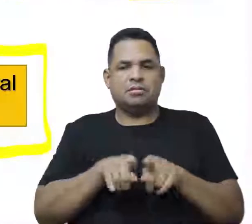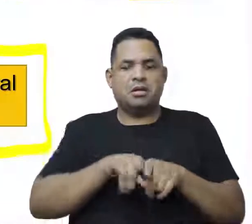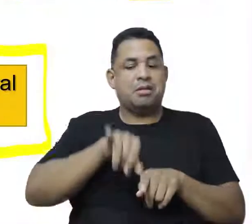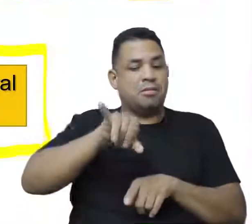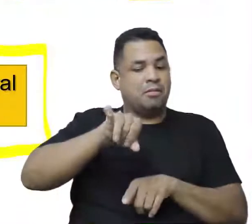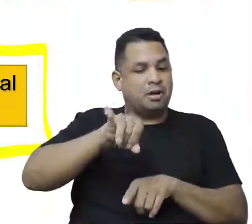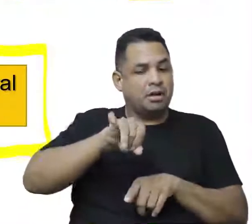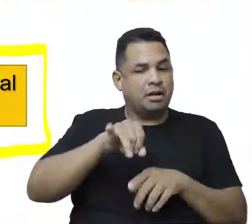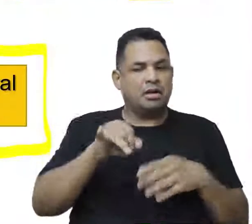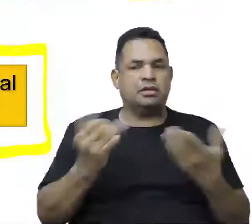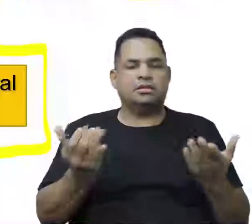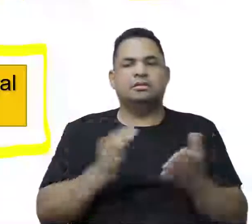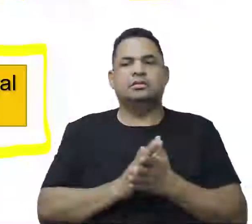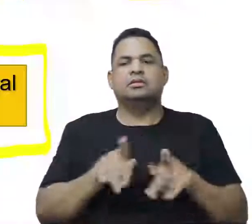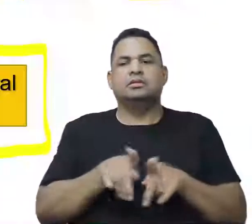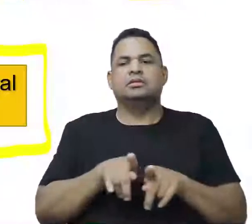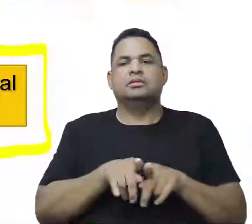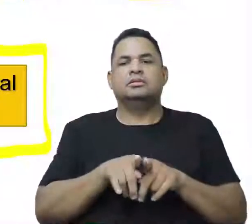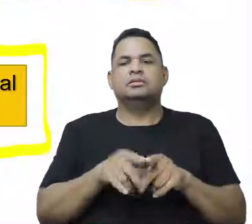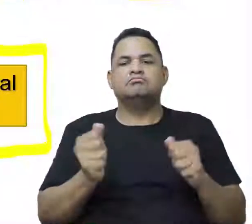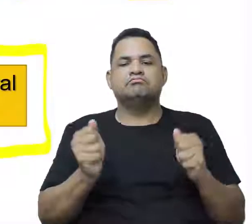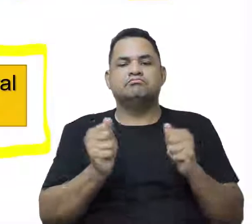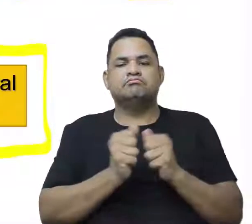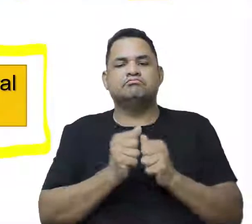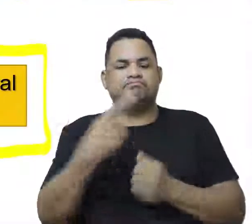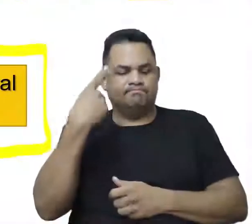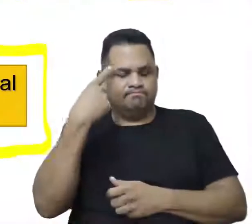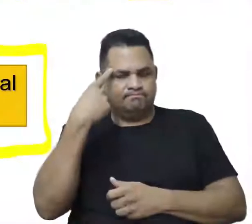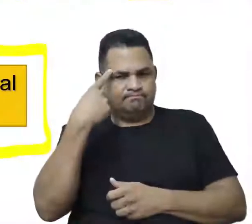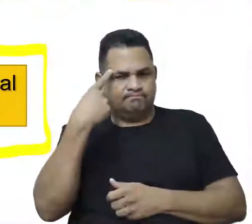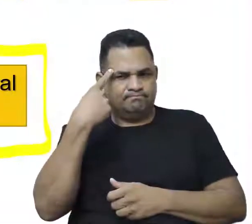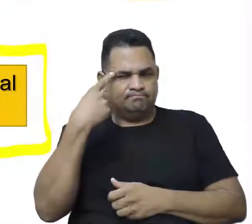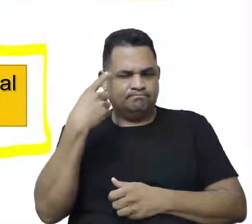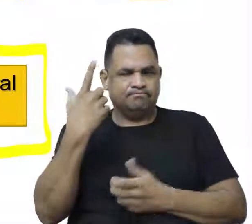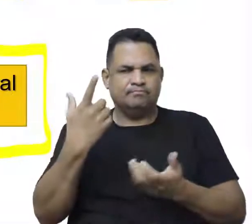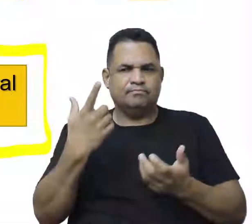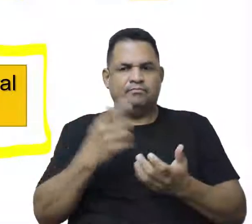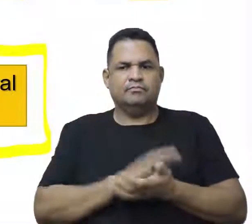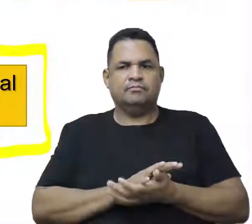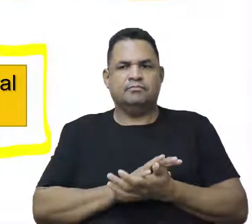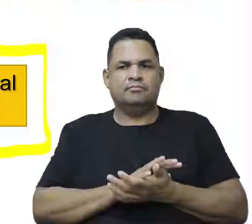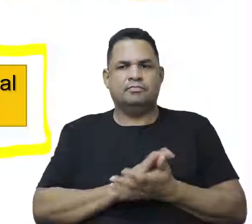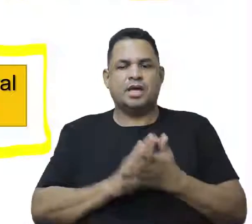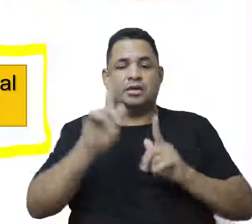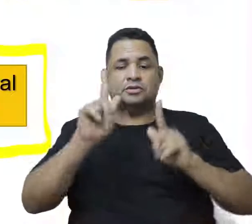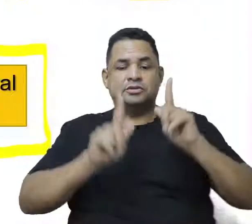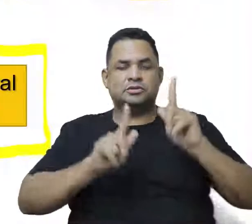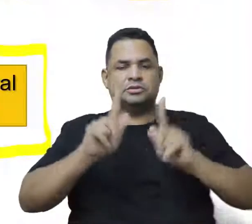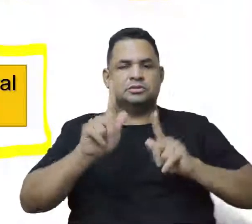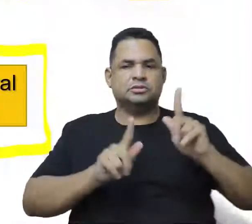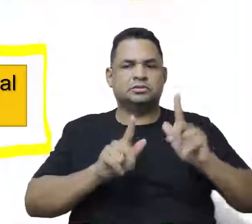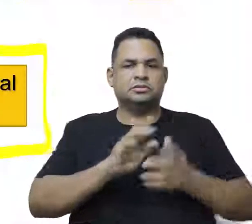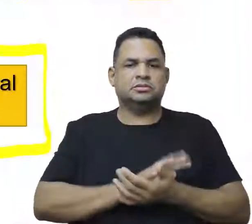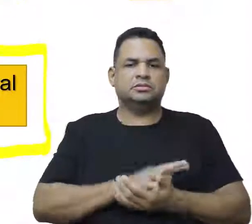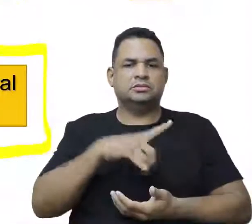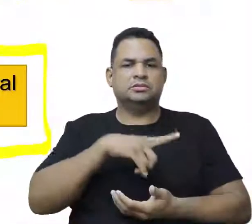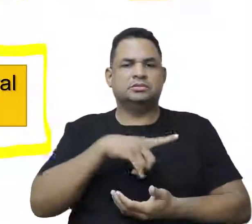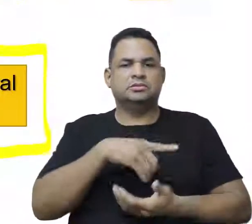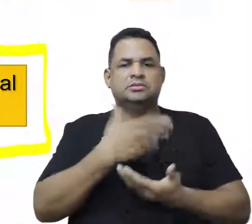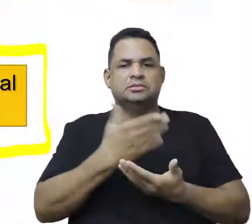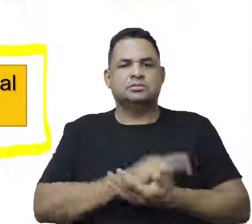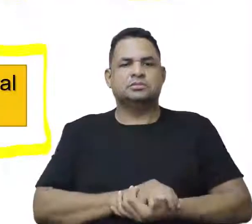aproximação. Isso. Até uma espécie de um reflexo aí de gestos, né? Vai espelhando